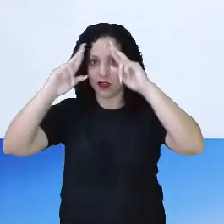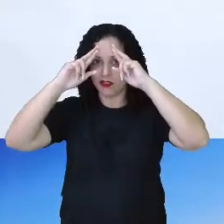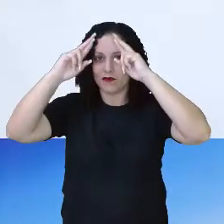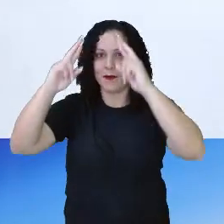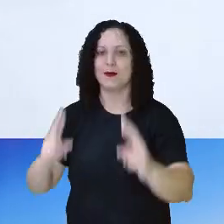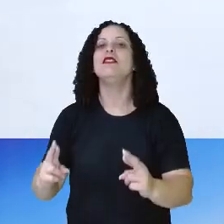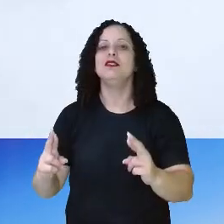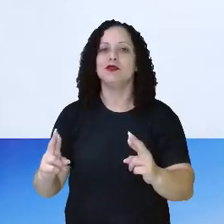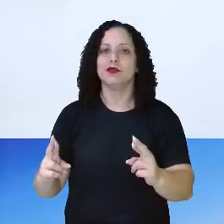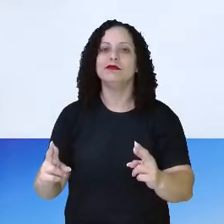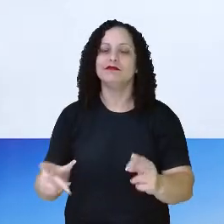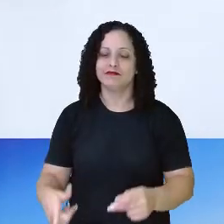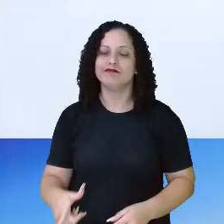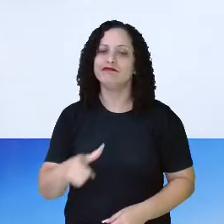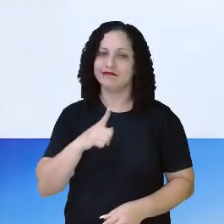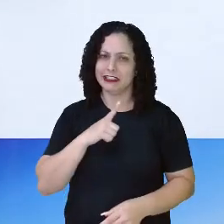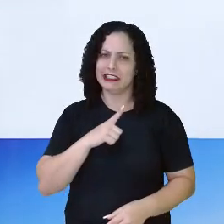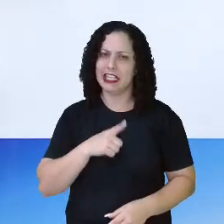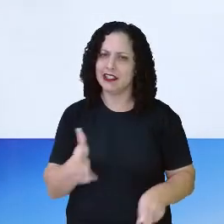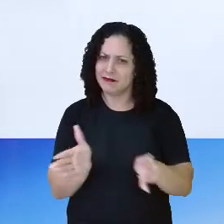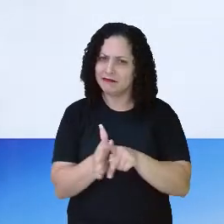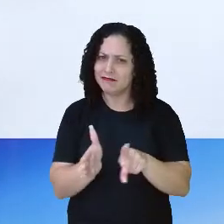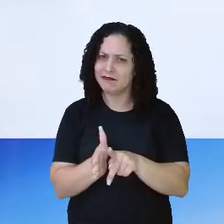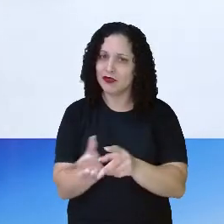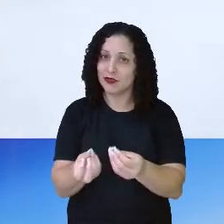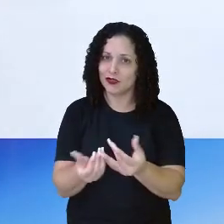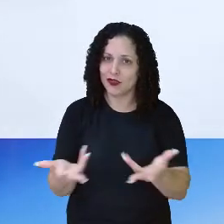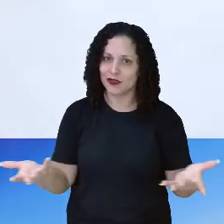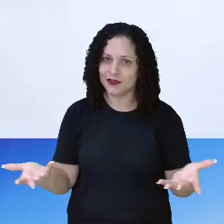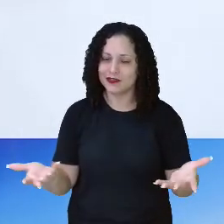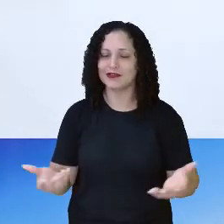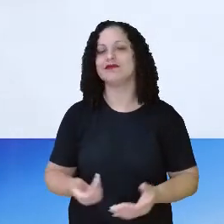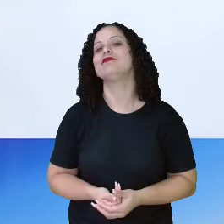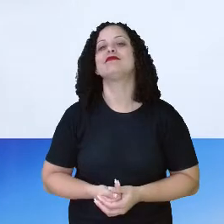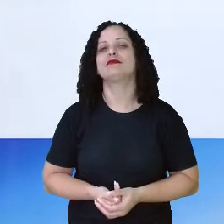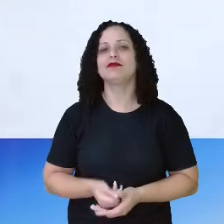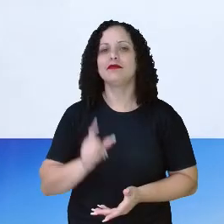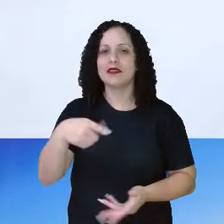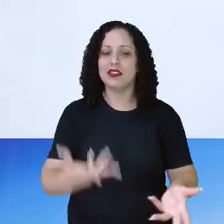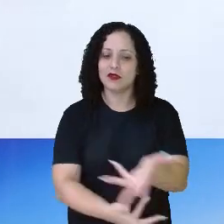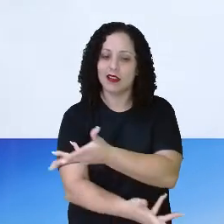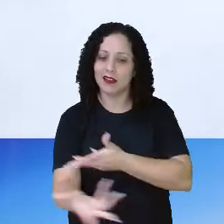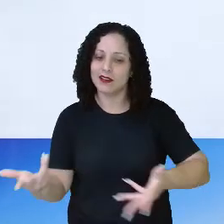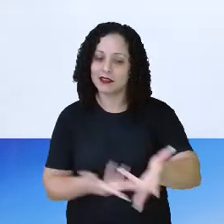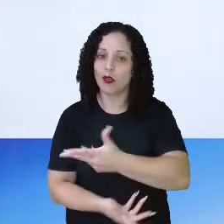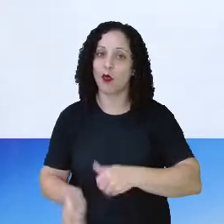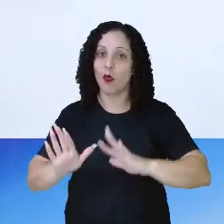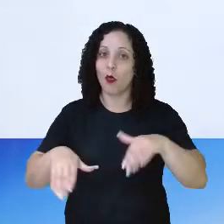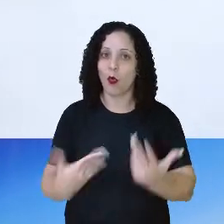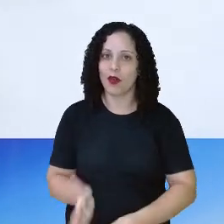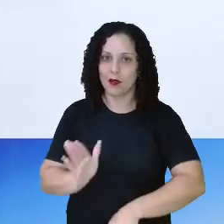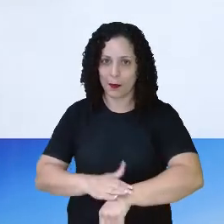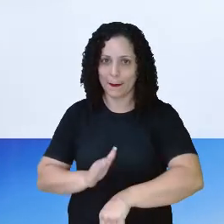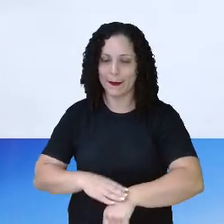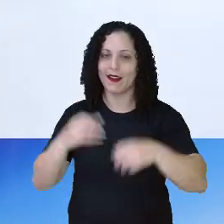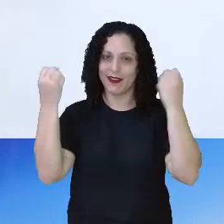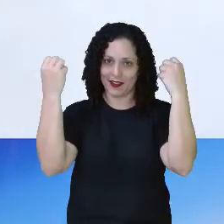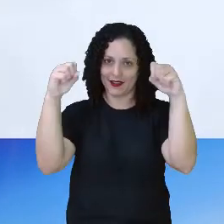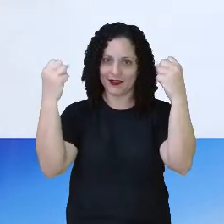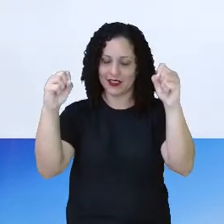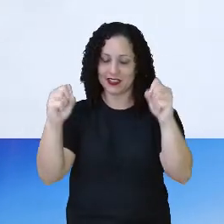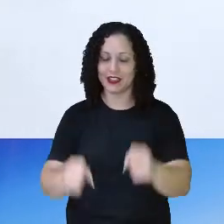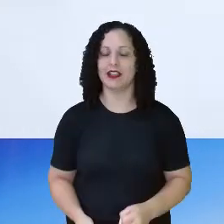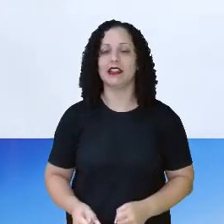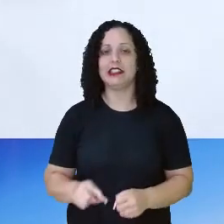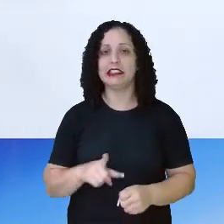do outro, não é? Então, tudo isso é envolvido durante essa aula. E muitas vezes nós,